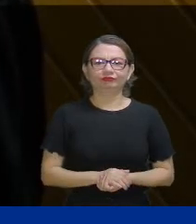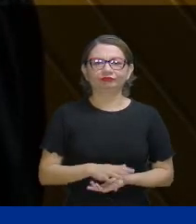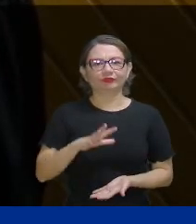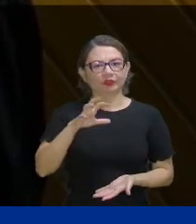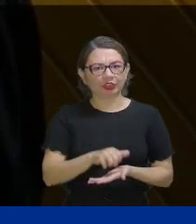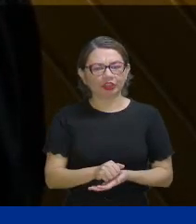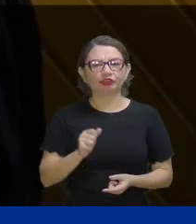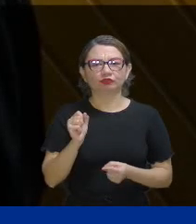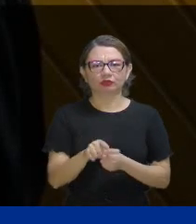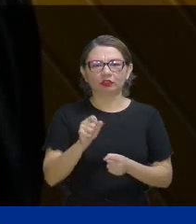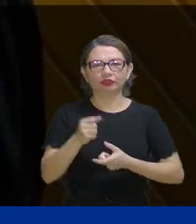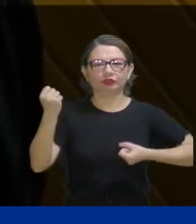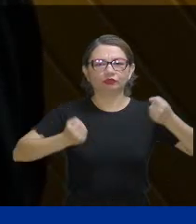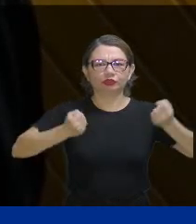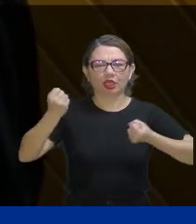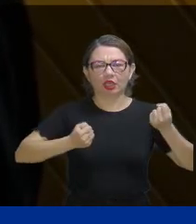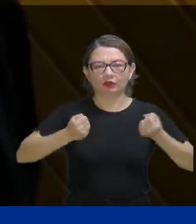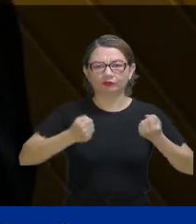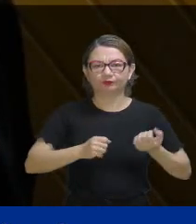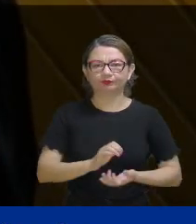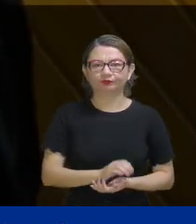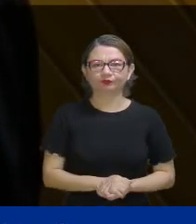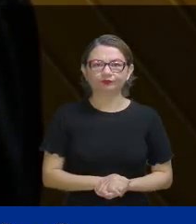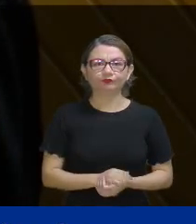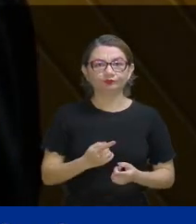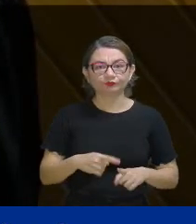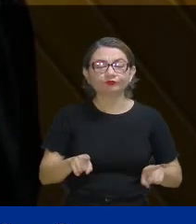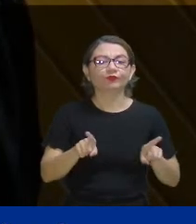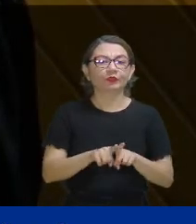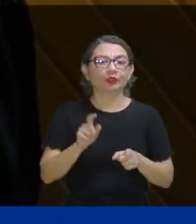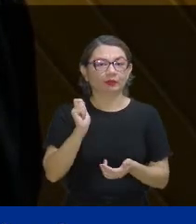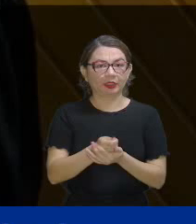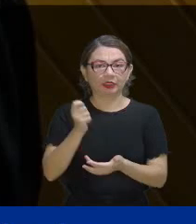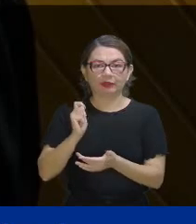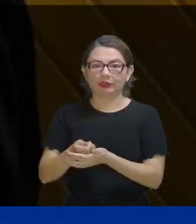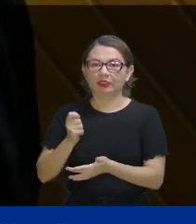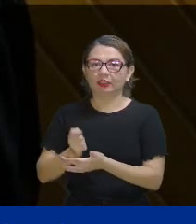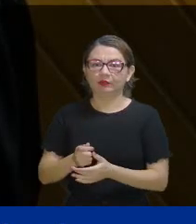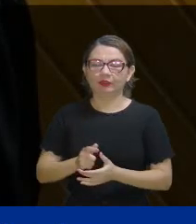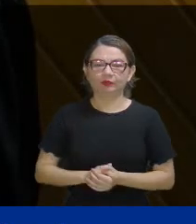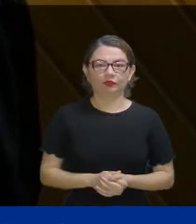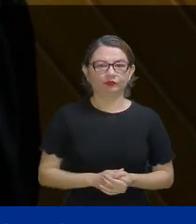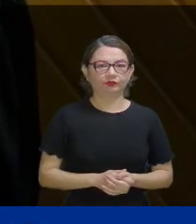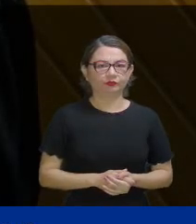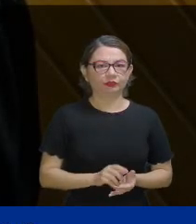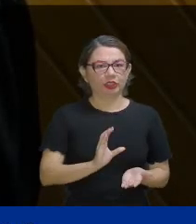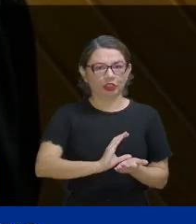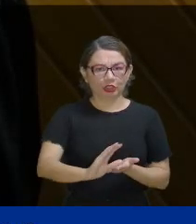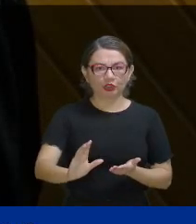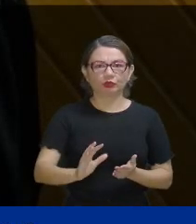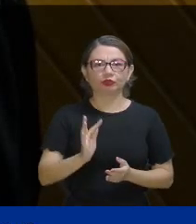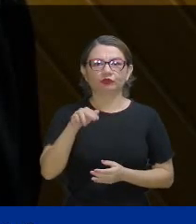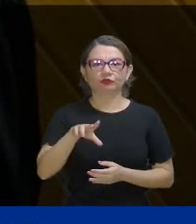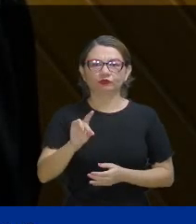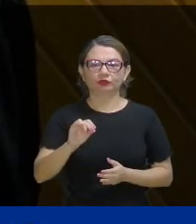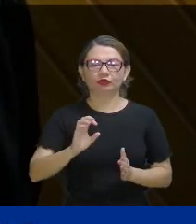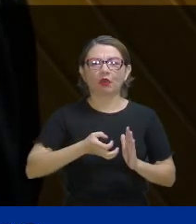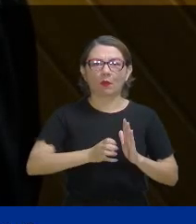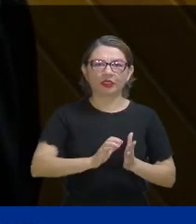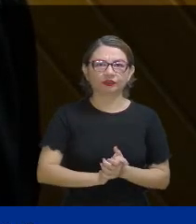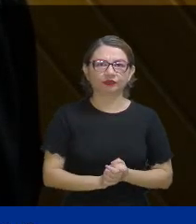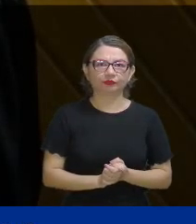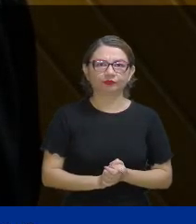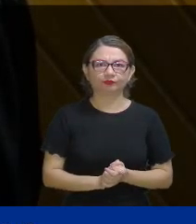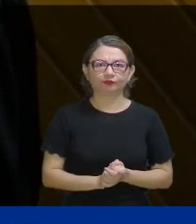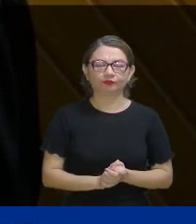alocação de veículos automotor, que os pagamentos foram efetuados com recursos oriundos do fundo partidário, por meio da conta